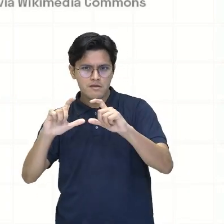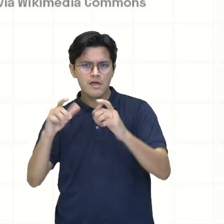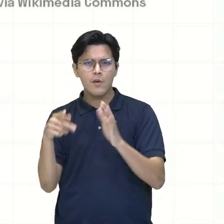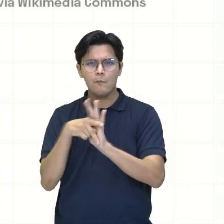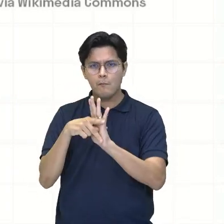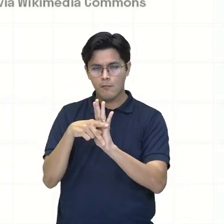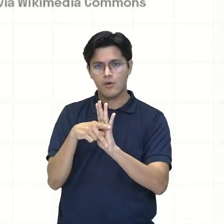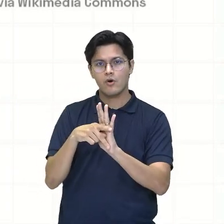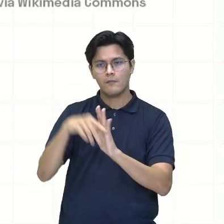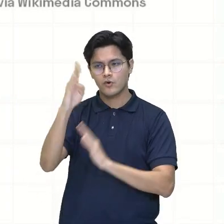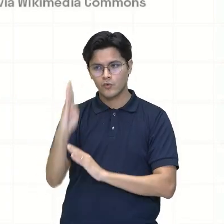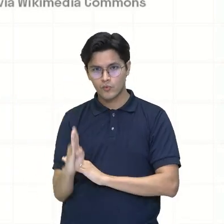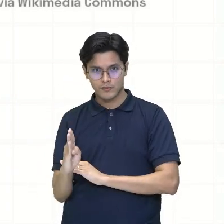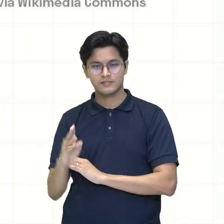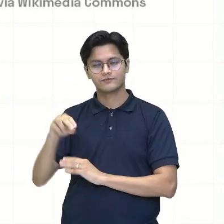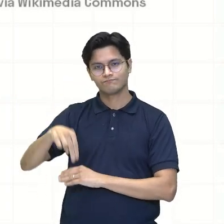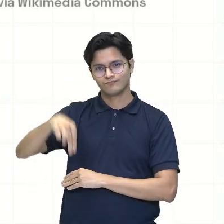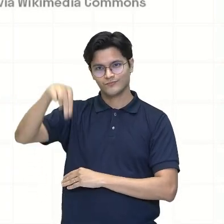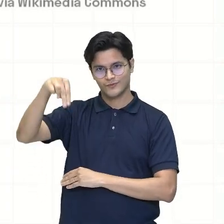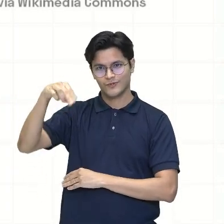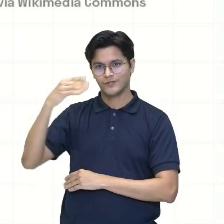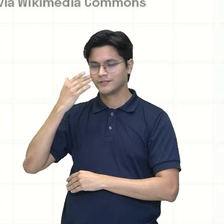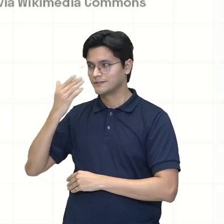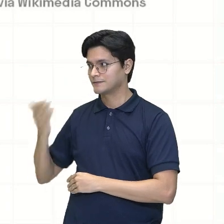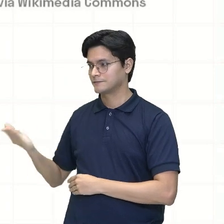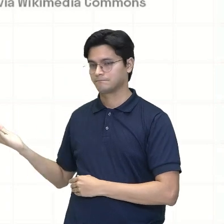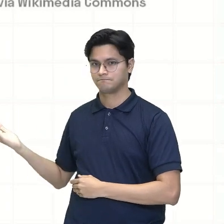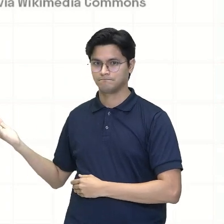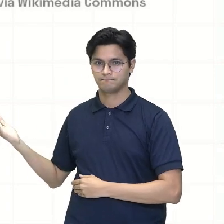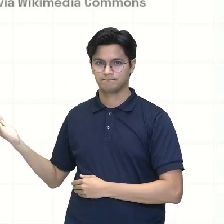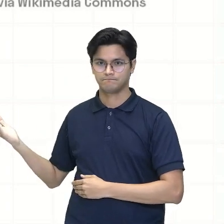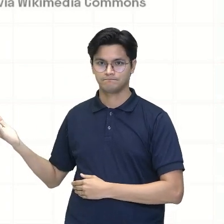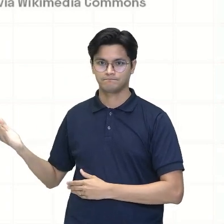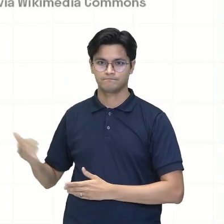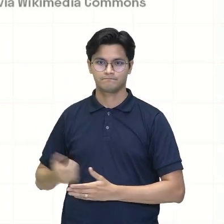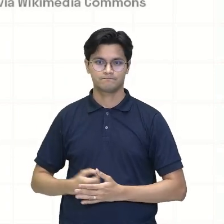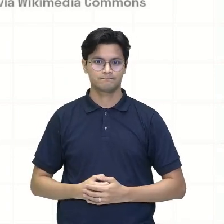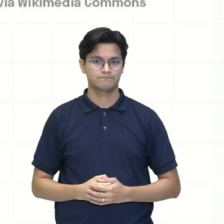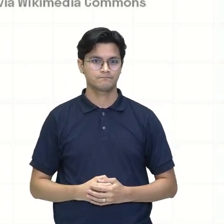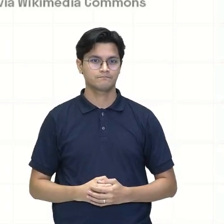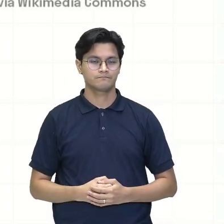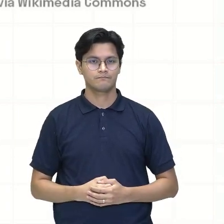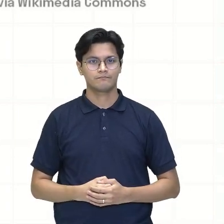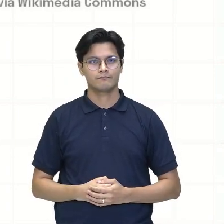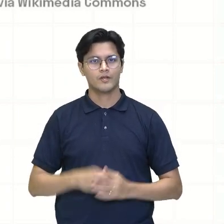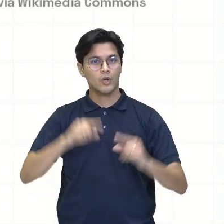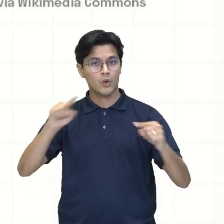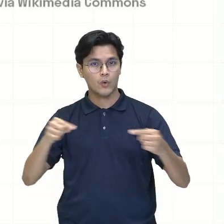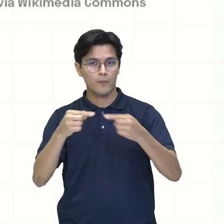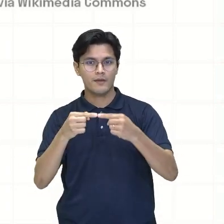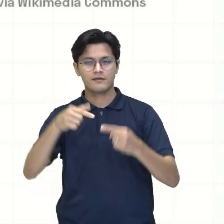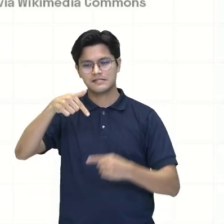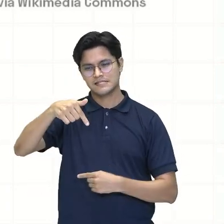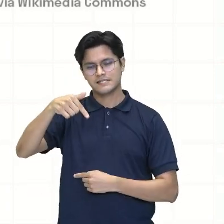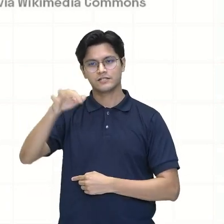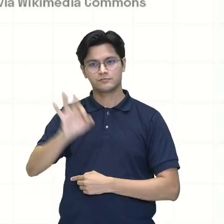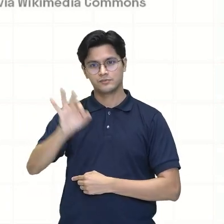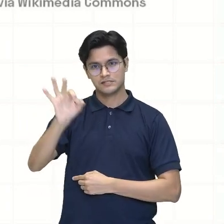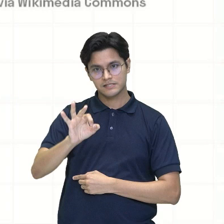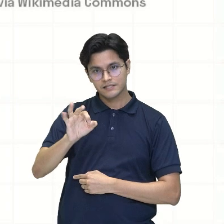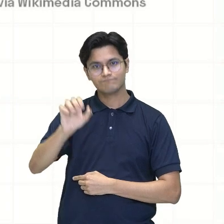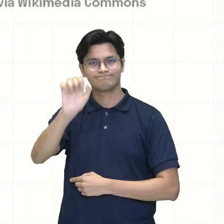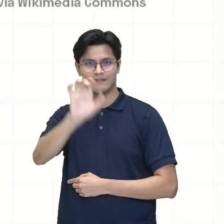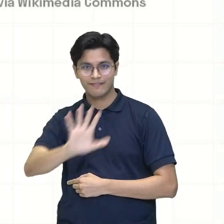aqui no hemisfério norte, que corresponde a 7% das terras do território